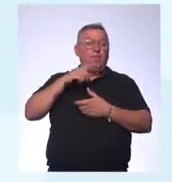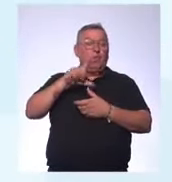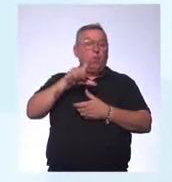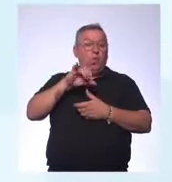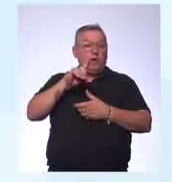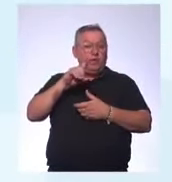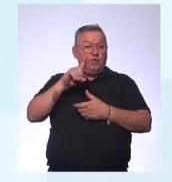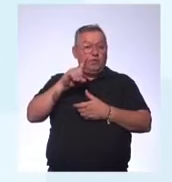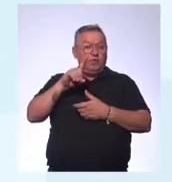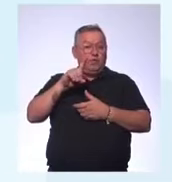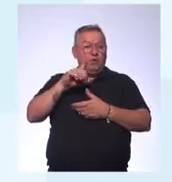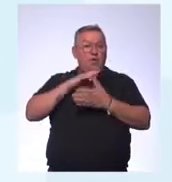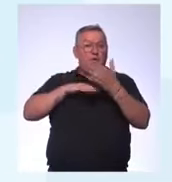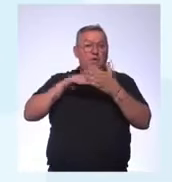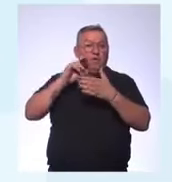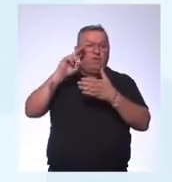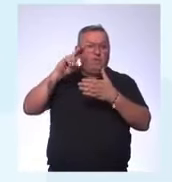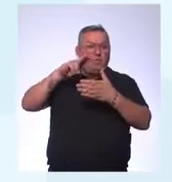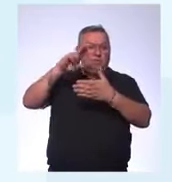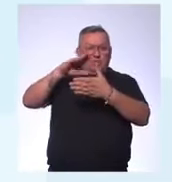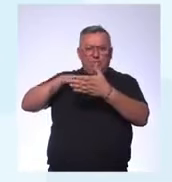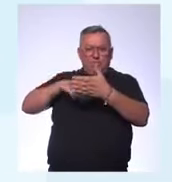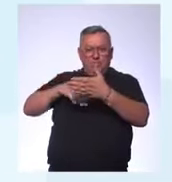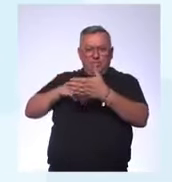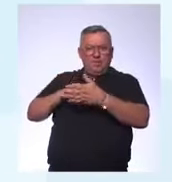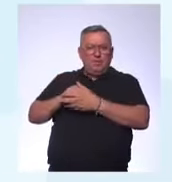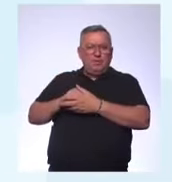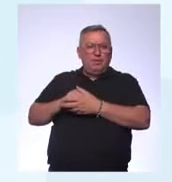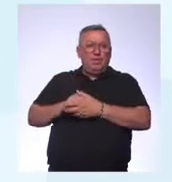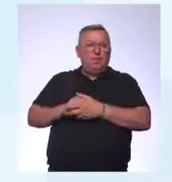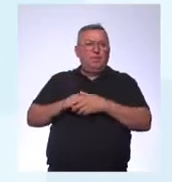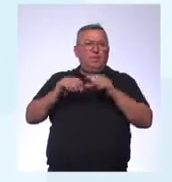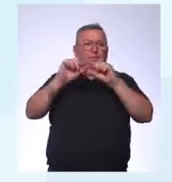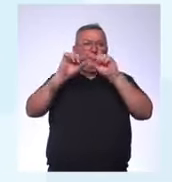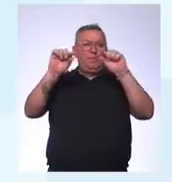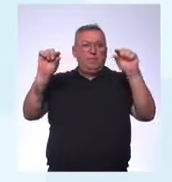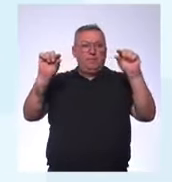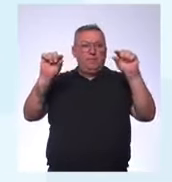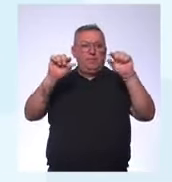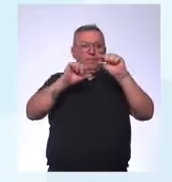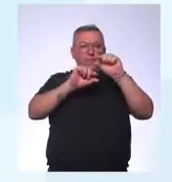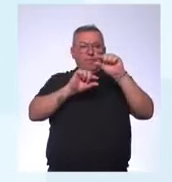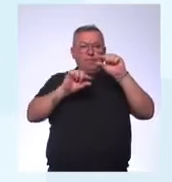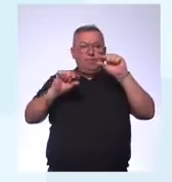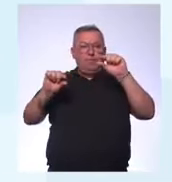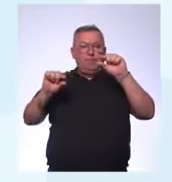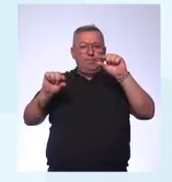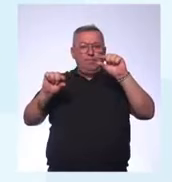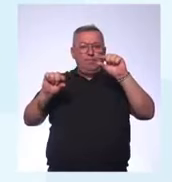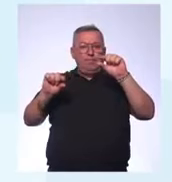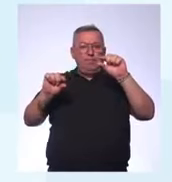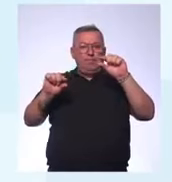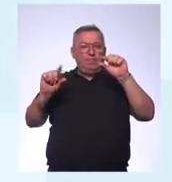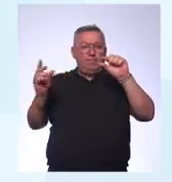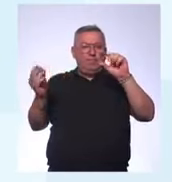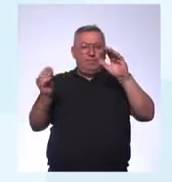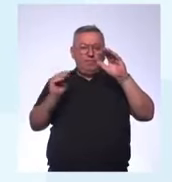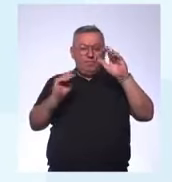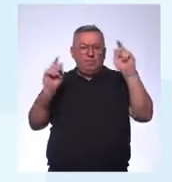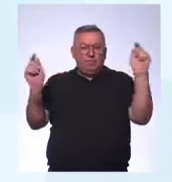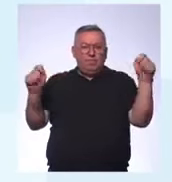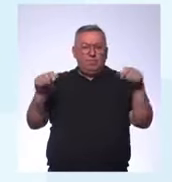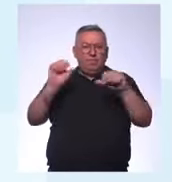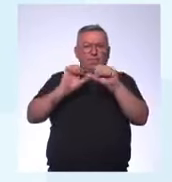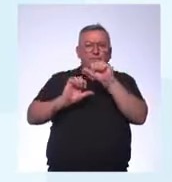Então, a gente tem tudo que a gente precisava ter na notícia. Tem o título, tem o subtítulo, que vocês